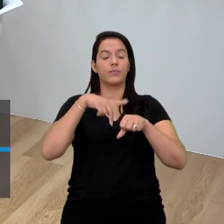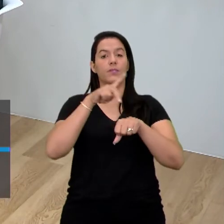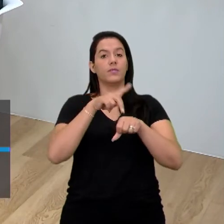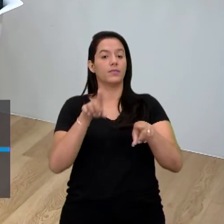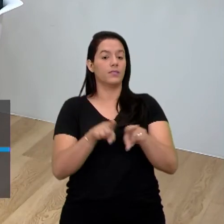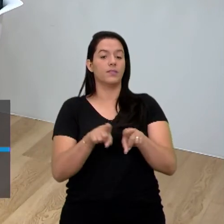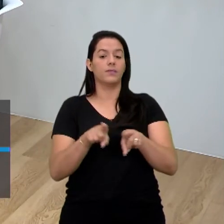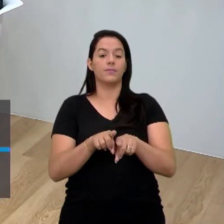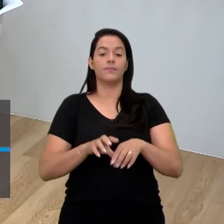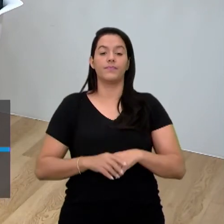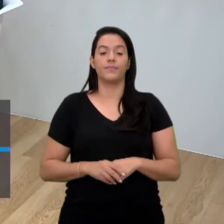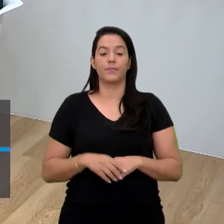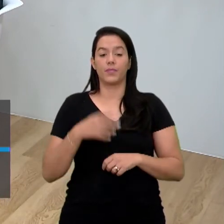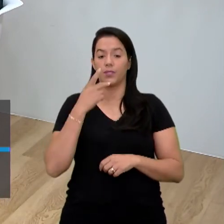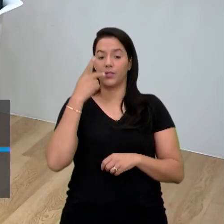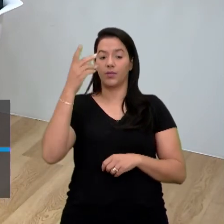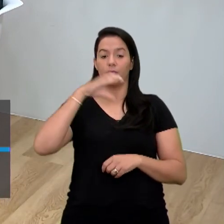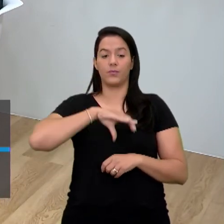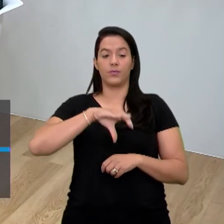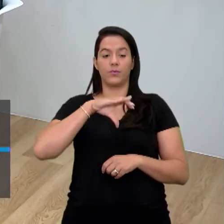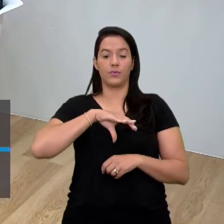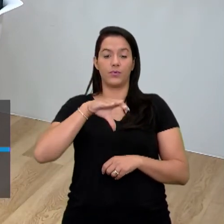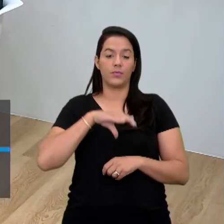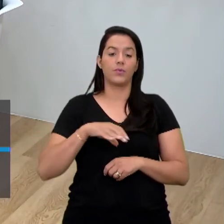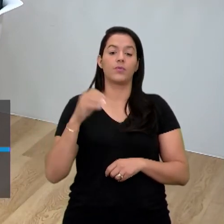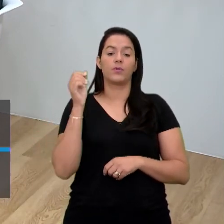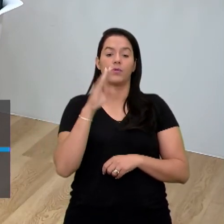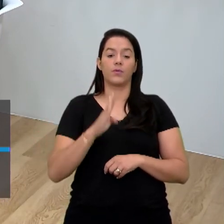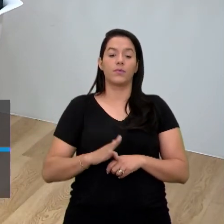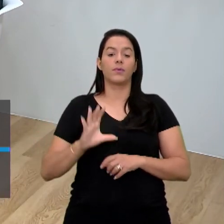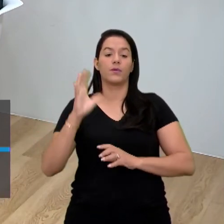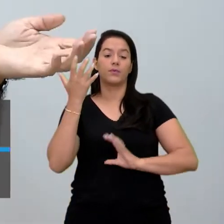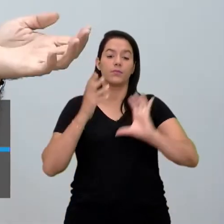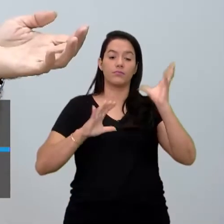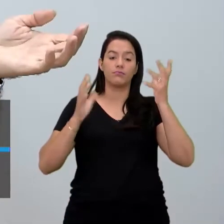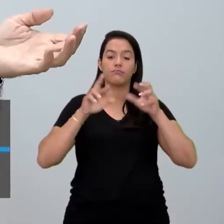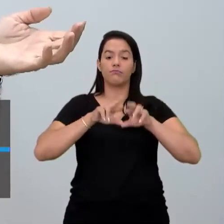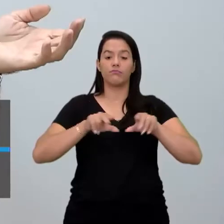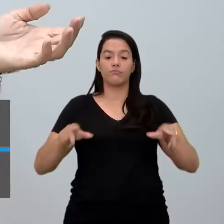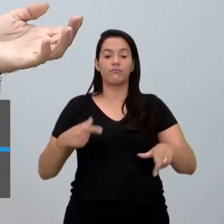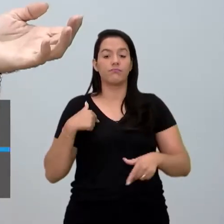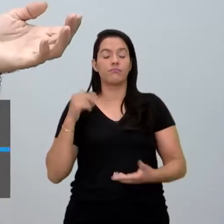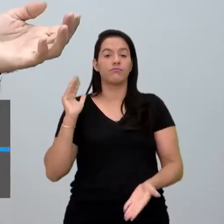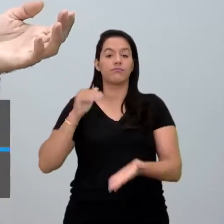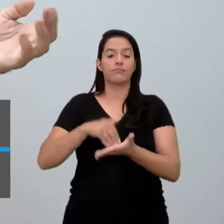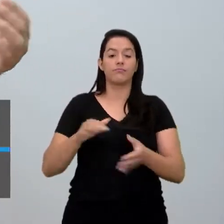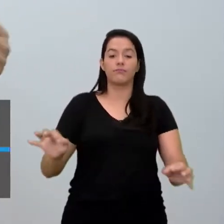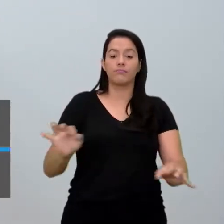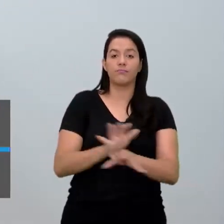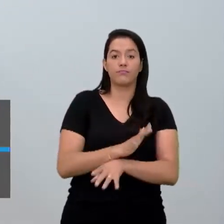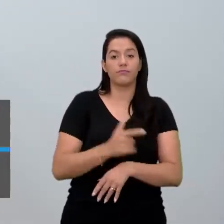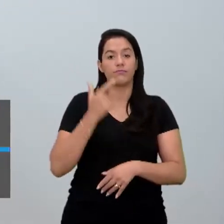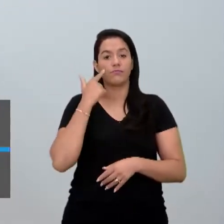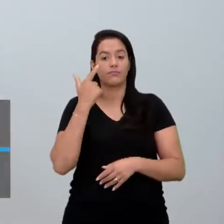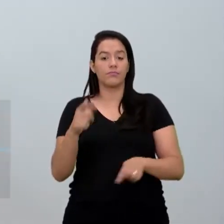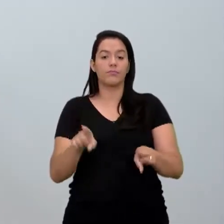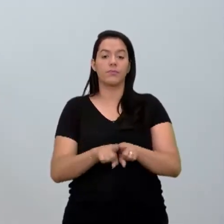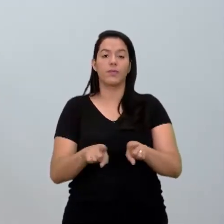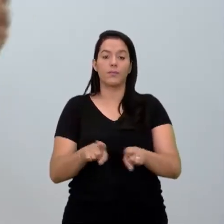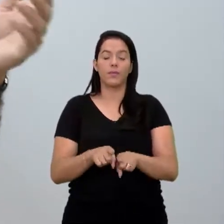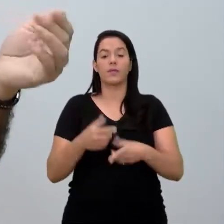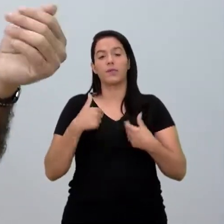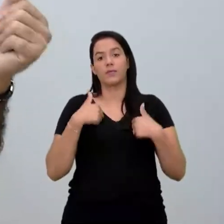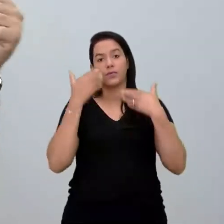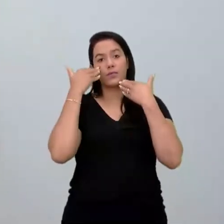quando se fala em Portugal, né? Que tem acontecido com brasileiros em Portugal. Gente, a gente está chegando ao fim, passou rápido. Queria aqui, de